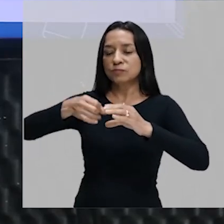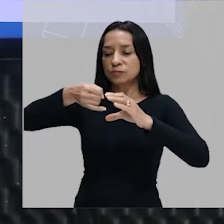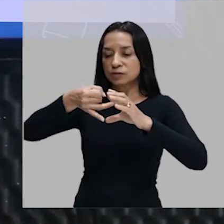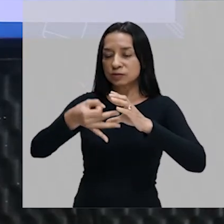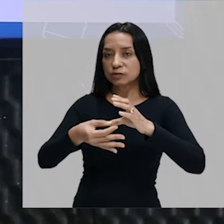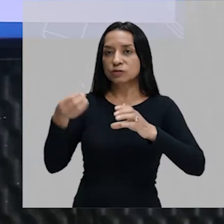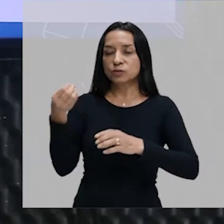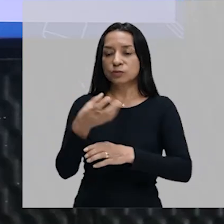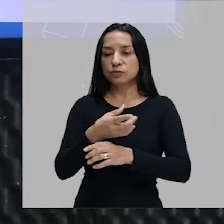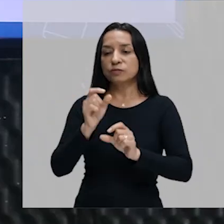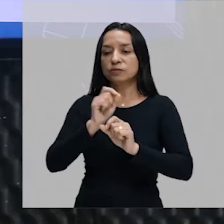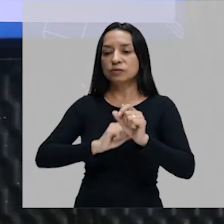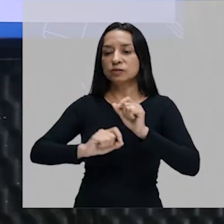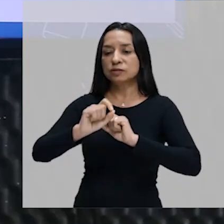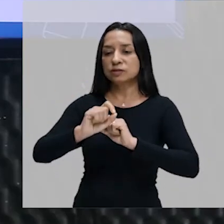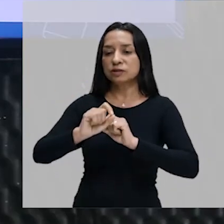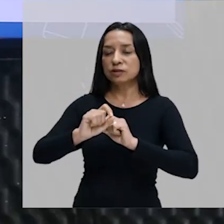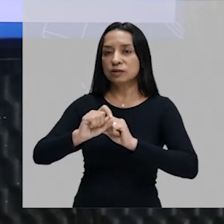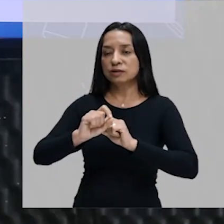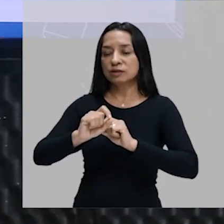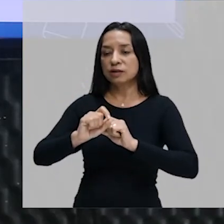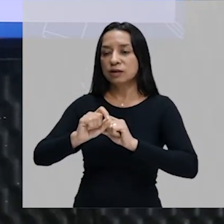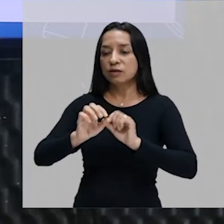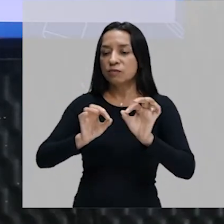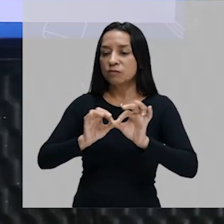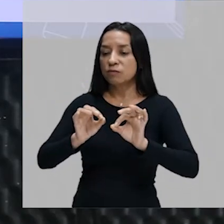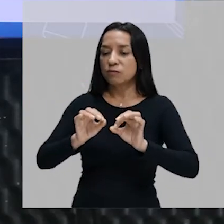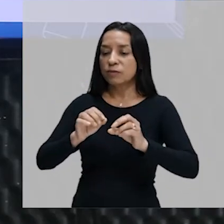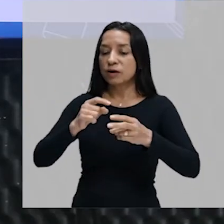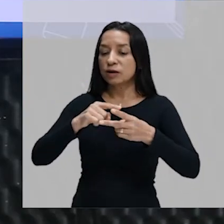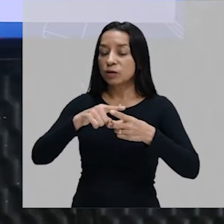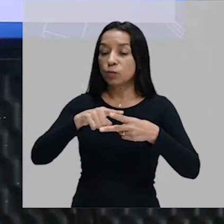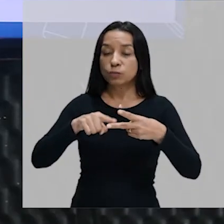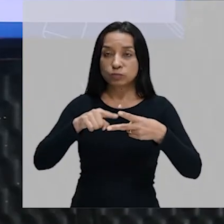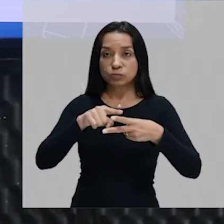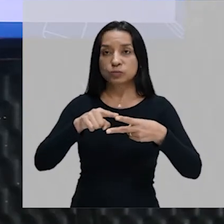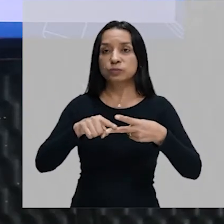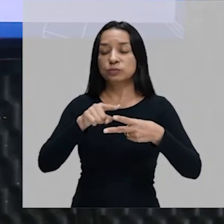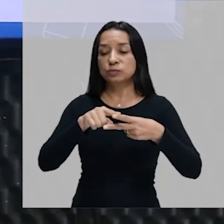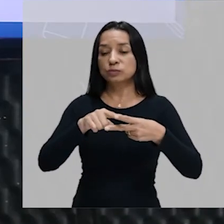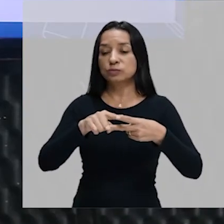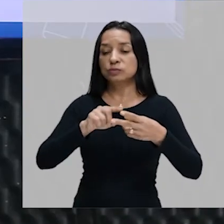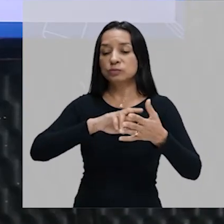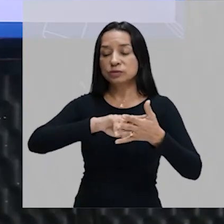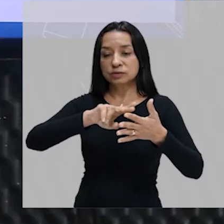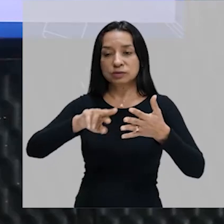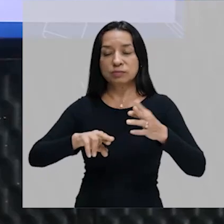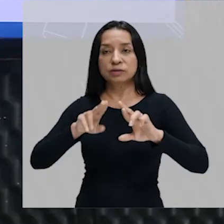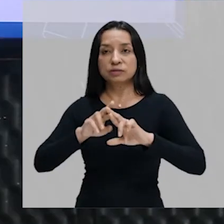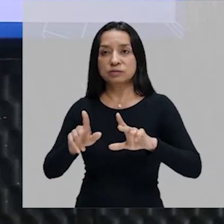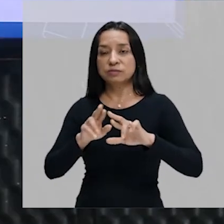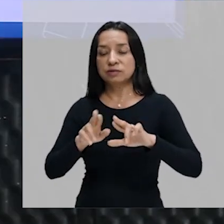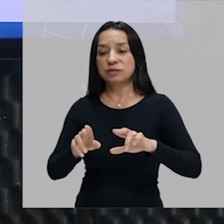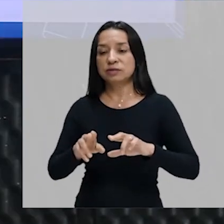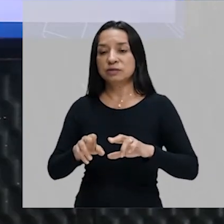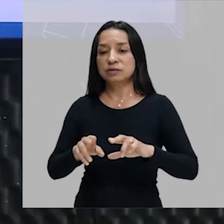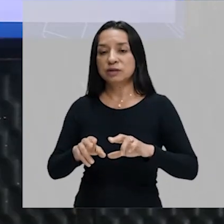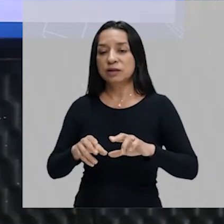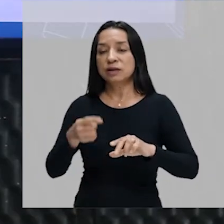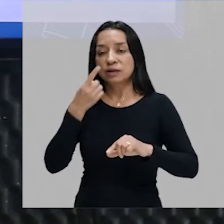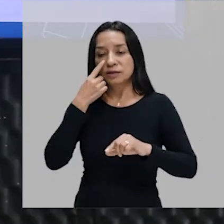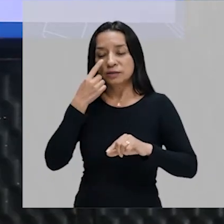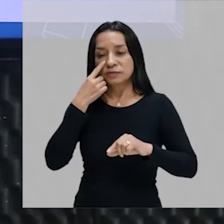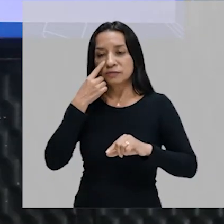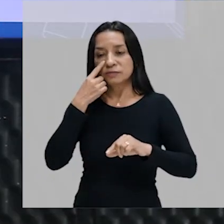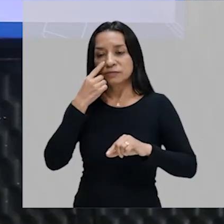que eles formaram duas espécies diferentes. E a gente constata se foi formado duas novas espécies